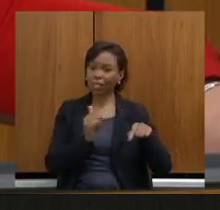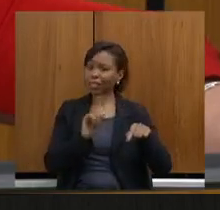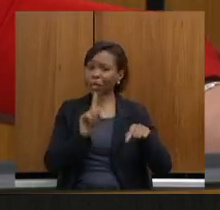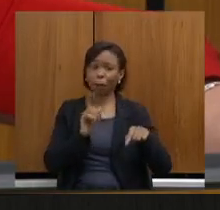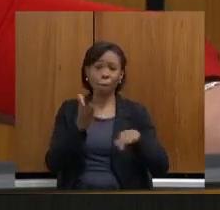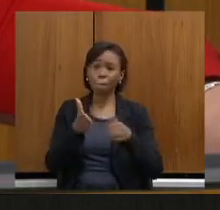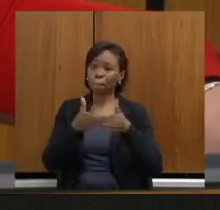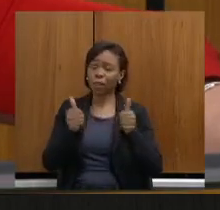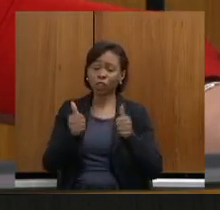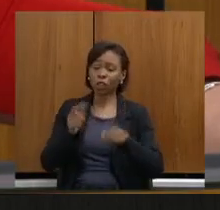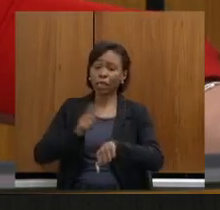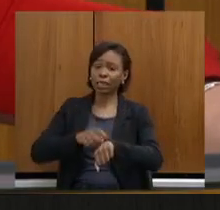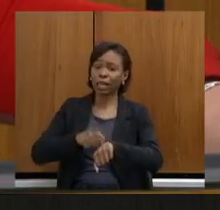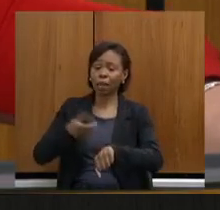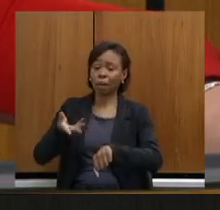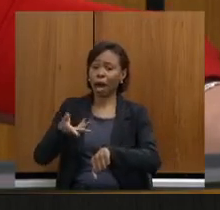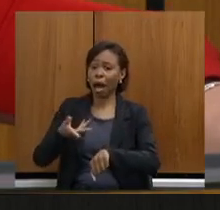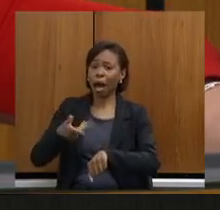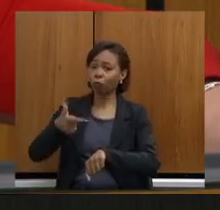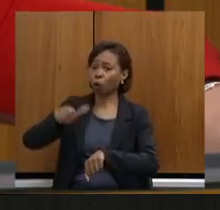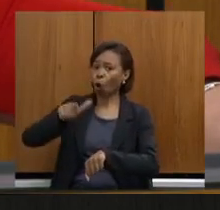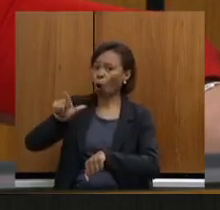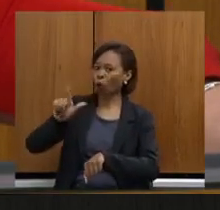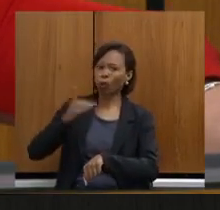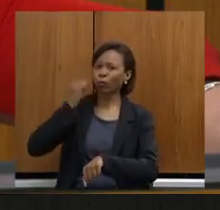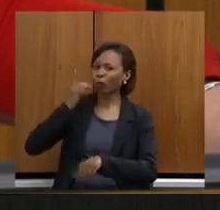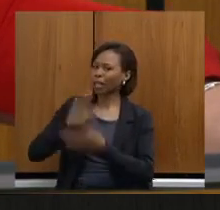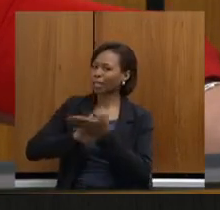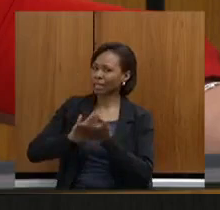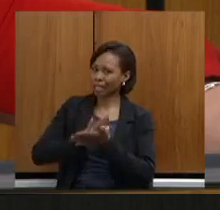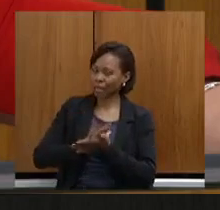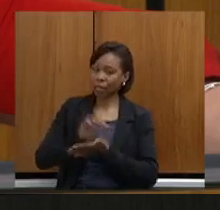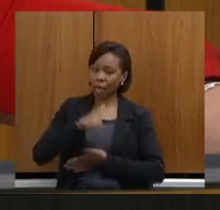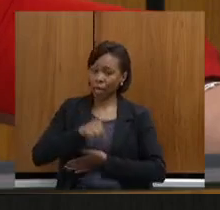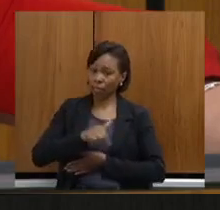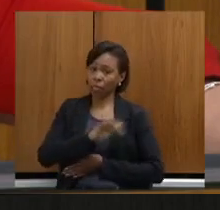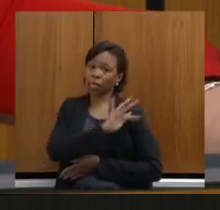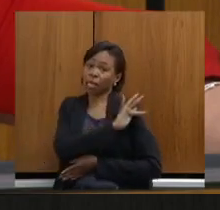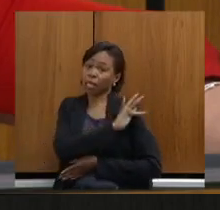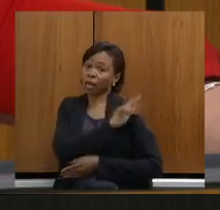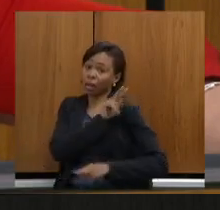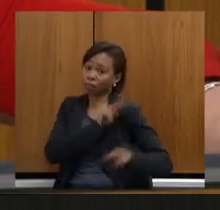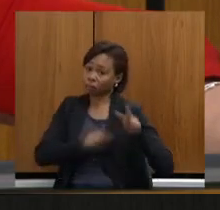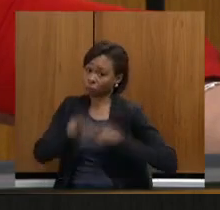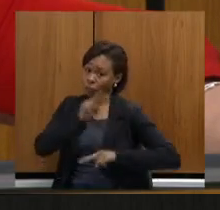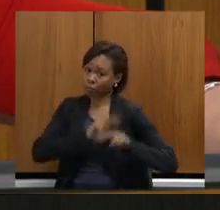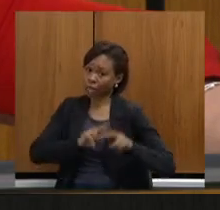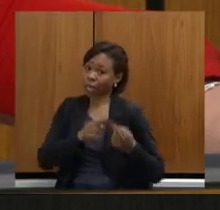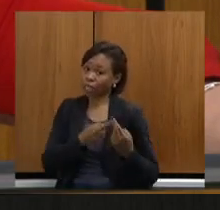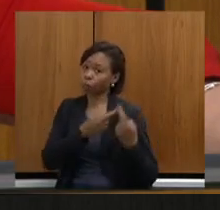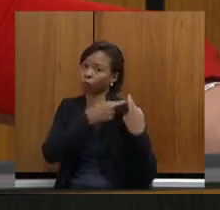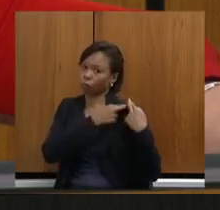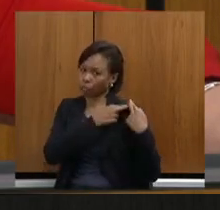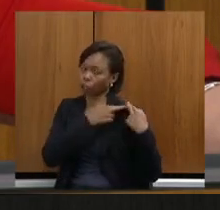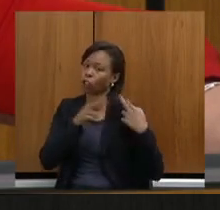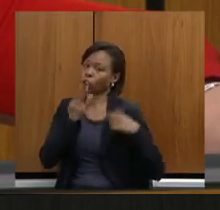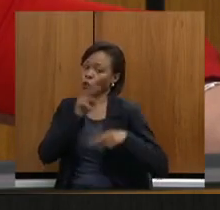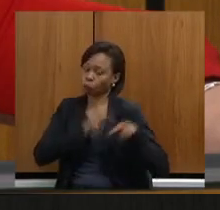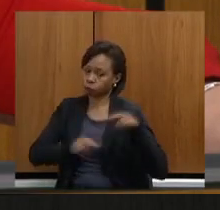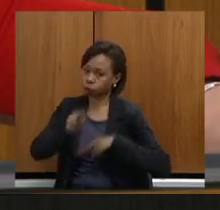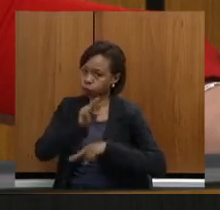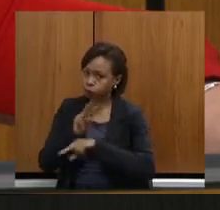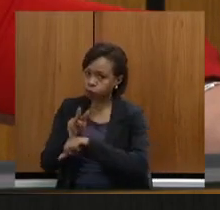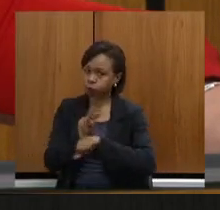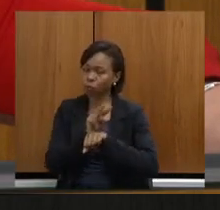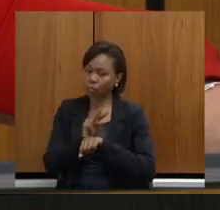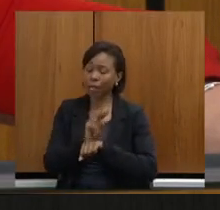rápidas de nenhum outro colega parlamentar celulares fiscaliza é a nossa função de fiscalização é claro que no conteúdo de